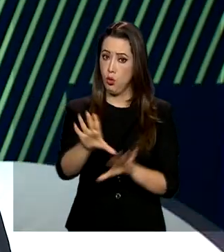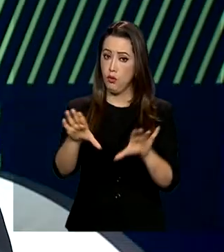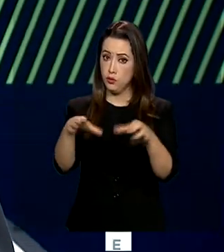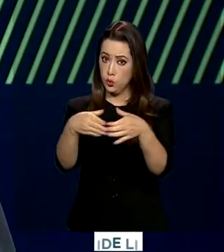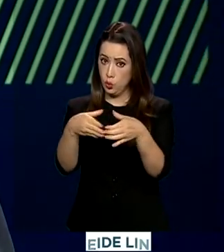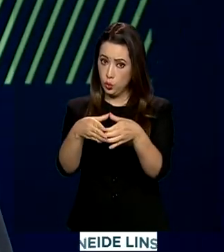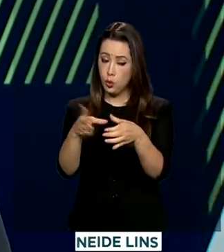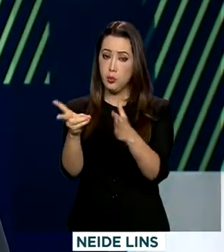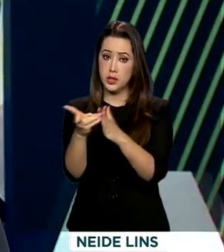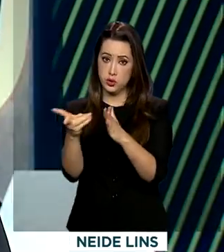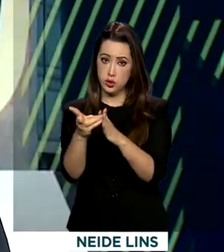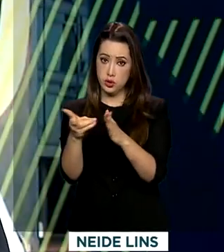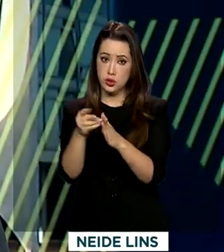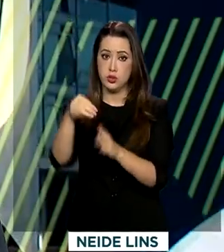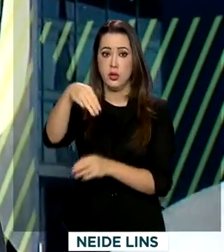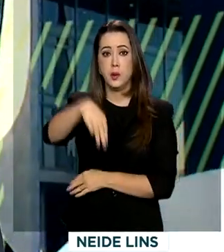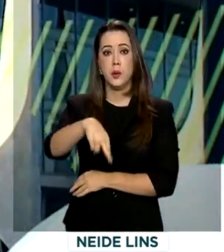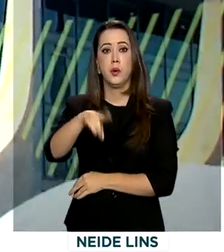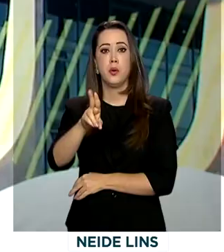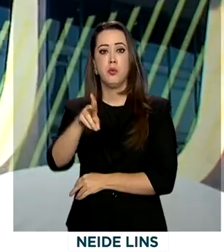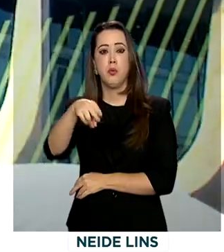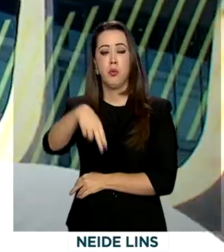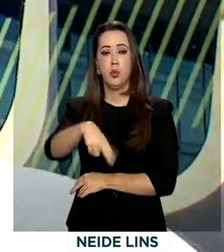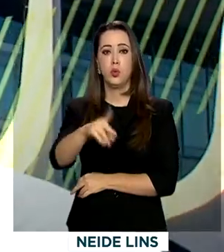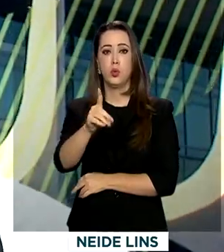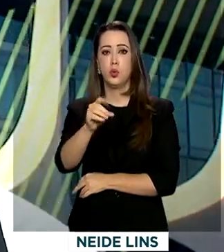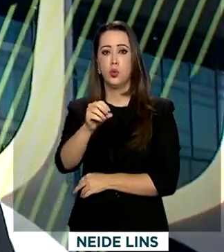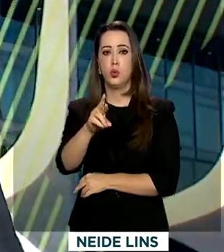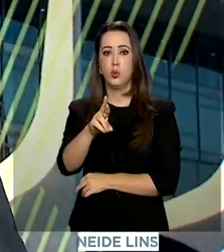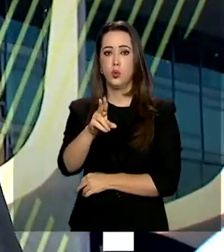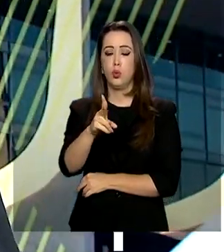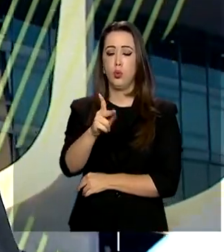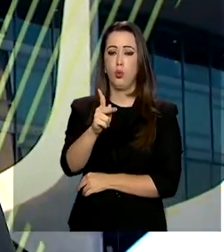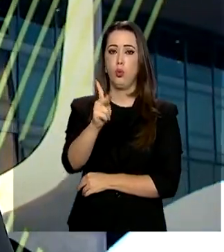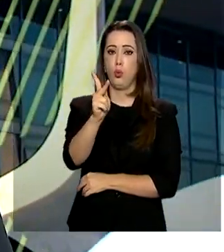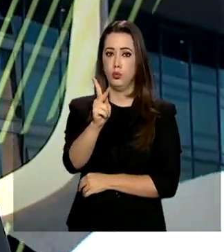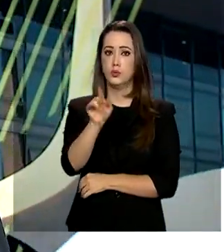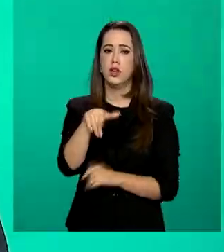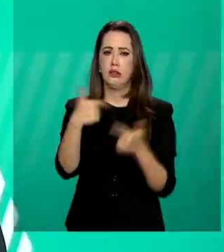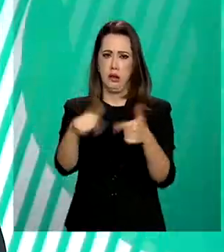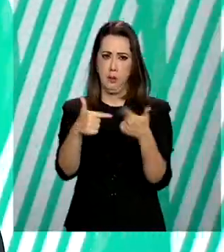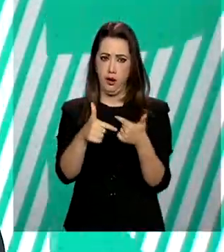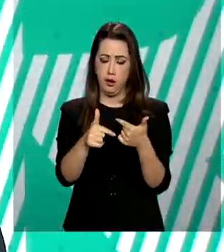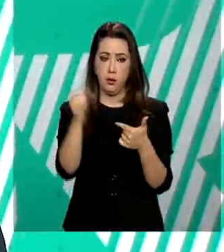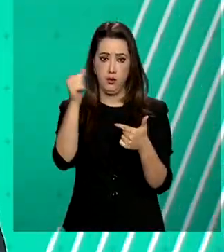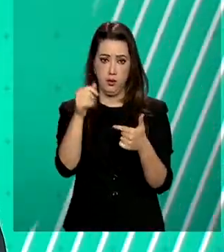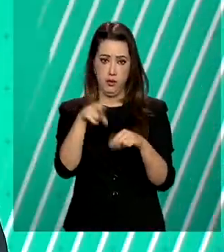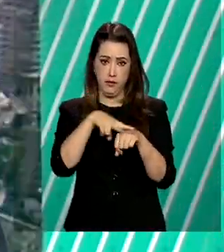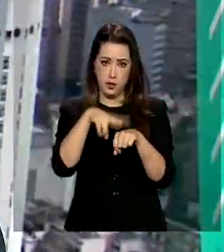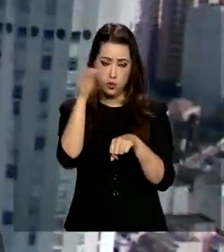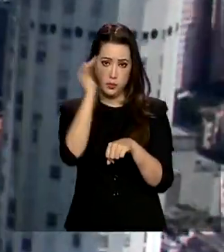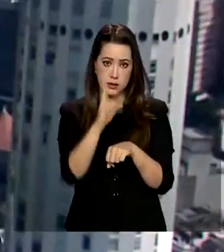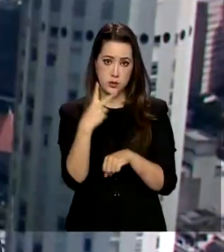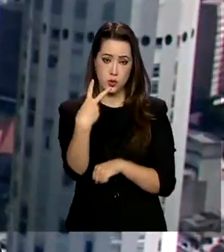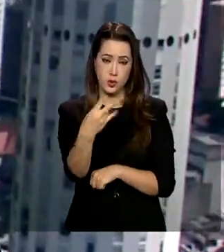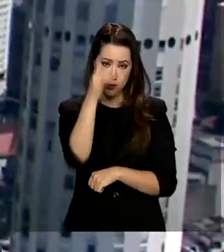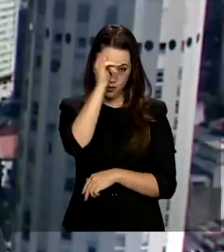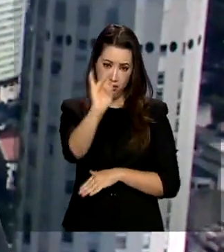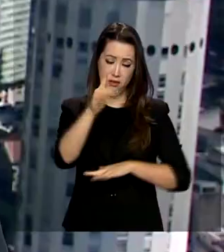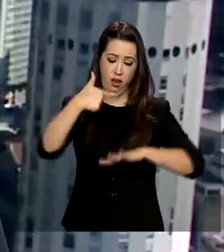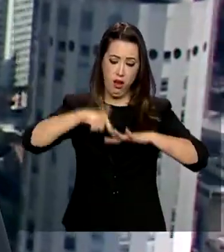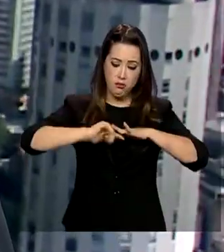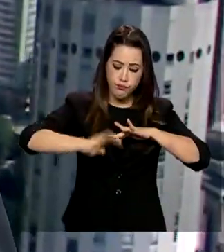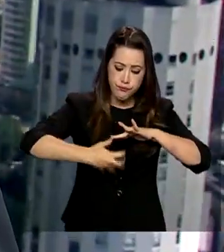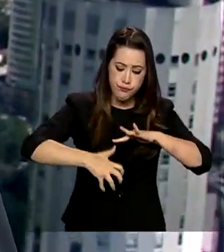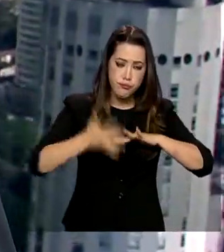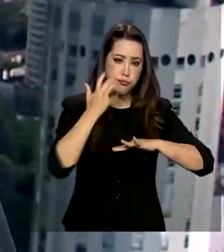operações nas terras indígenas munduruku que fazem parte da operação verde o brasil dois as ações de combate ao garimpo na